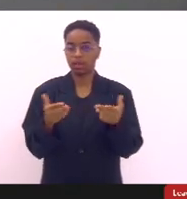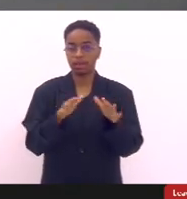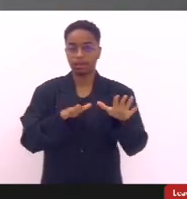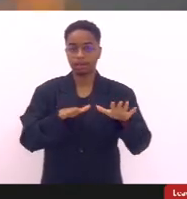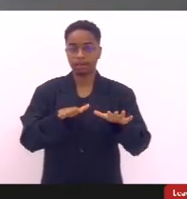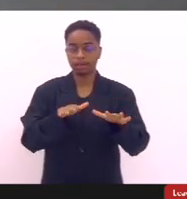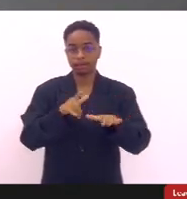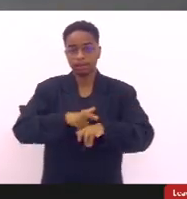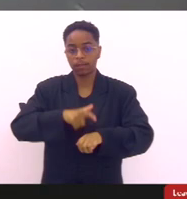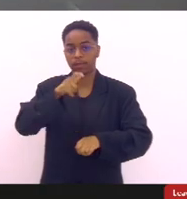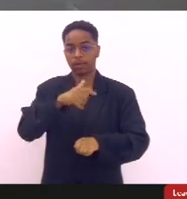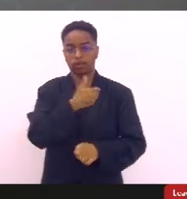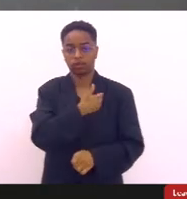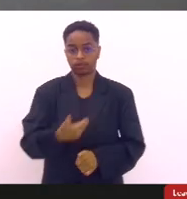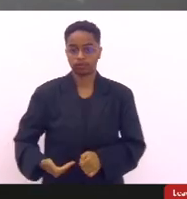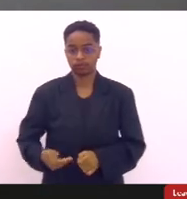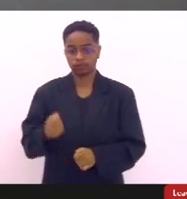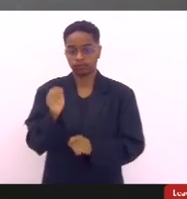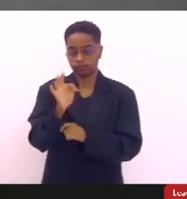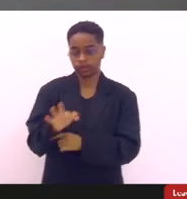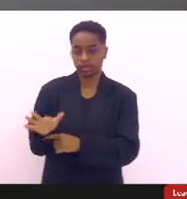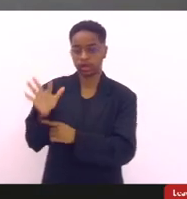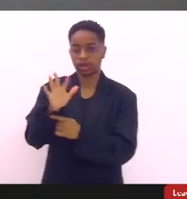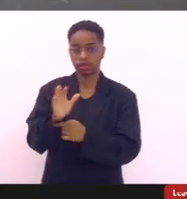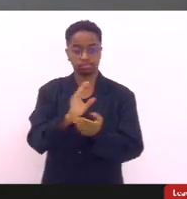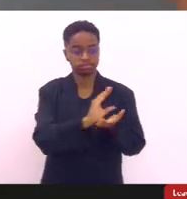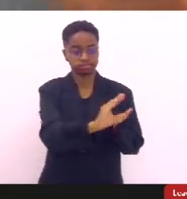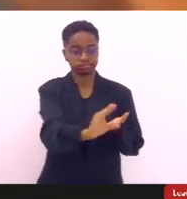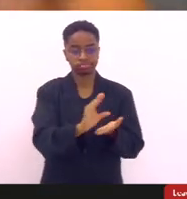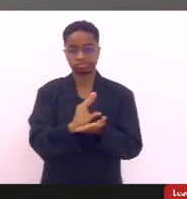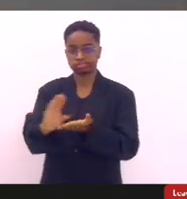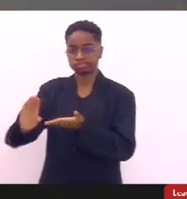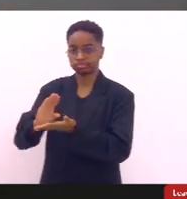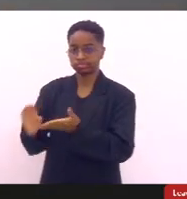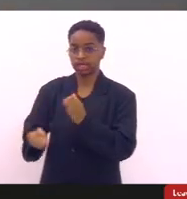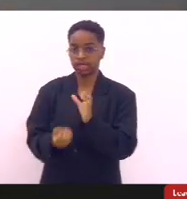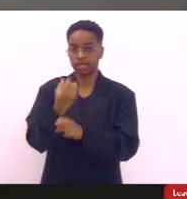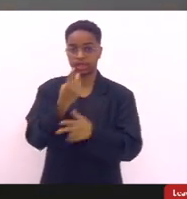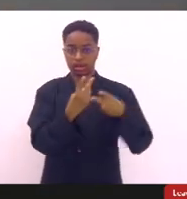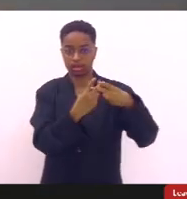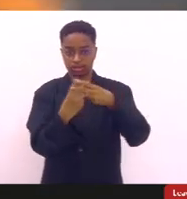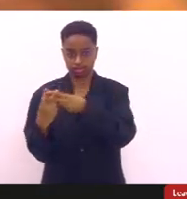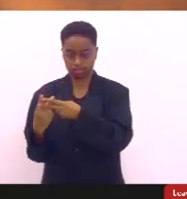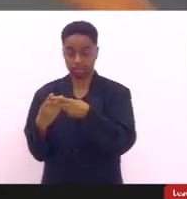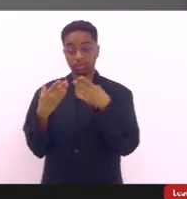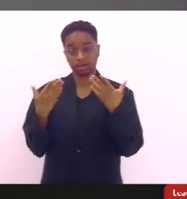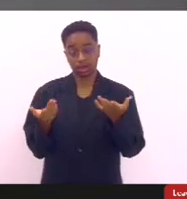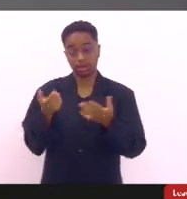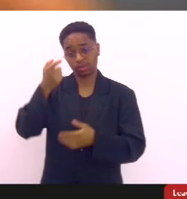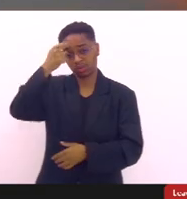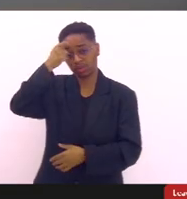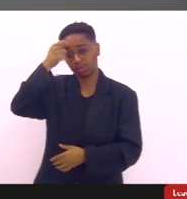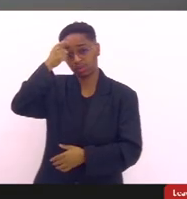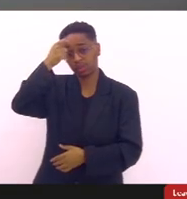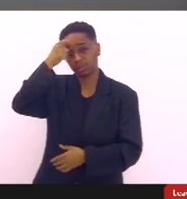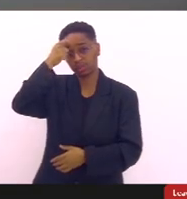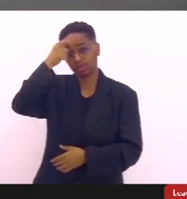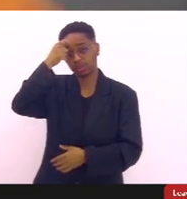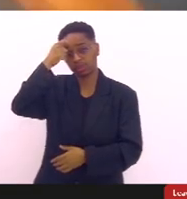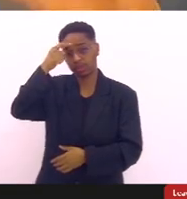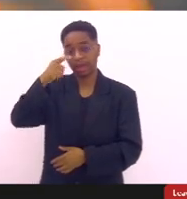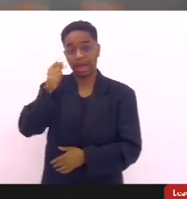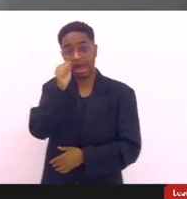federal está dando recurso para construir unidades prisionais, então que essa noção de